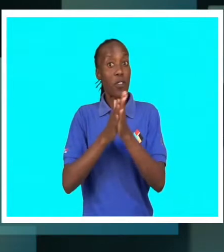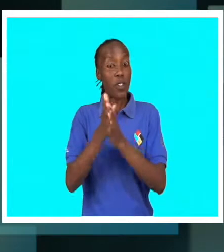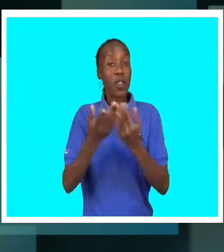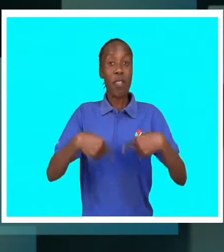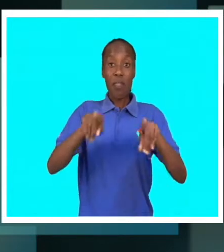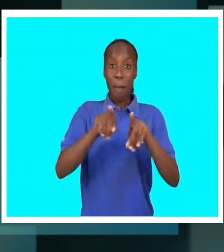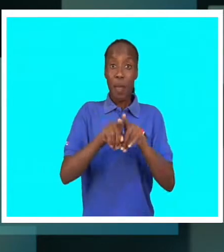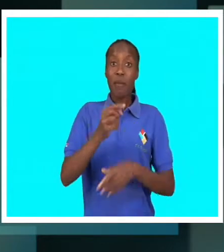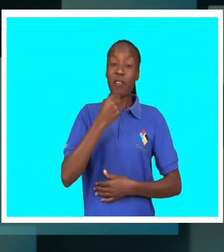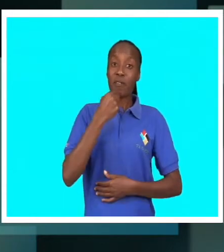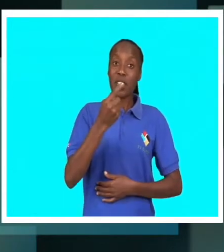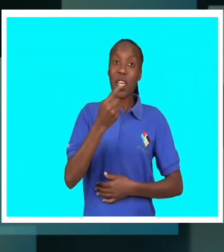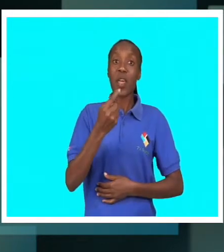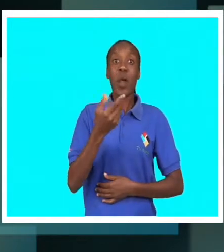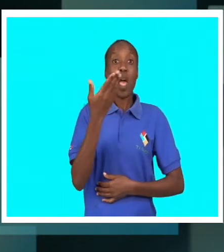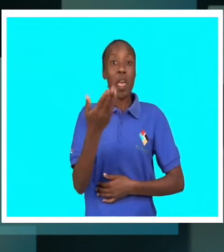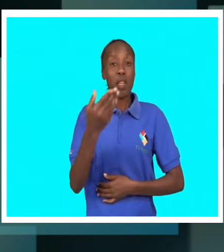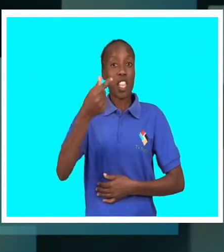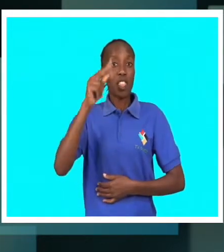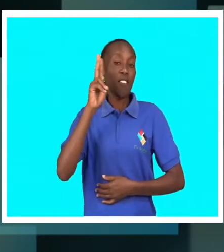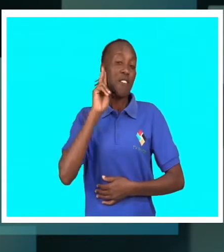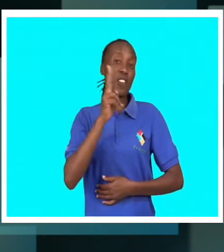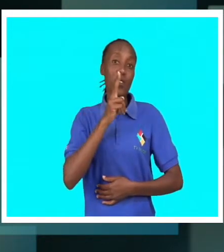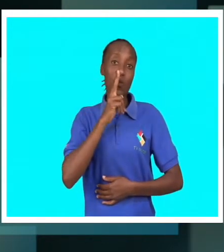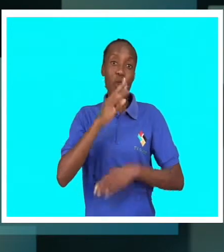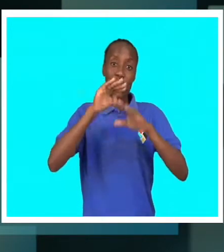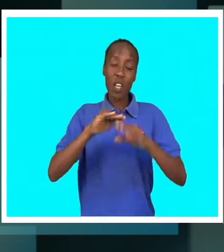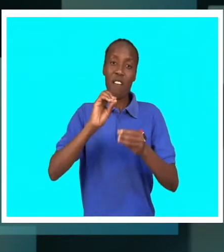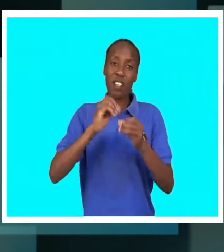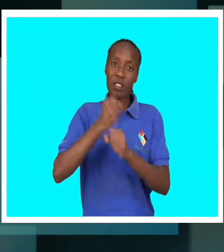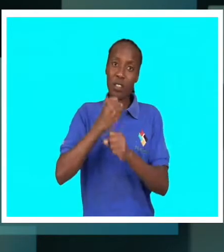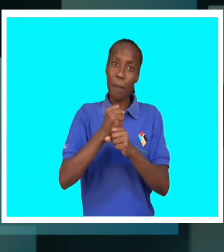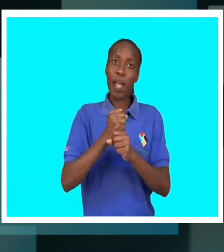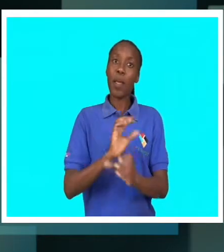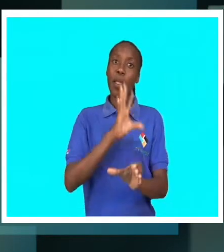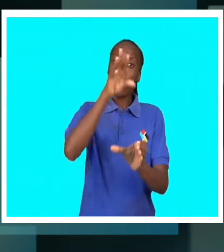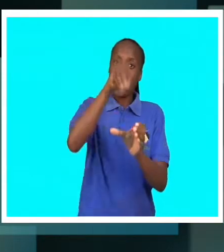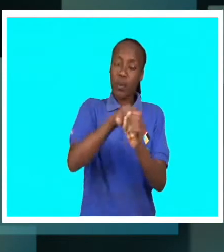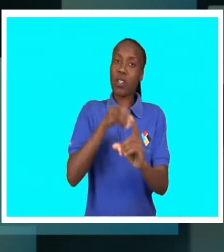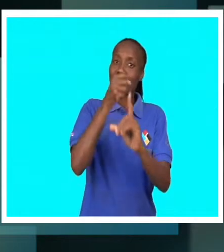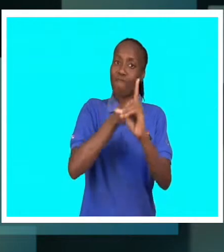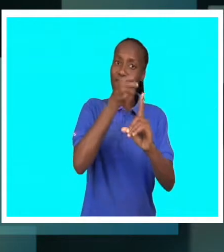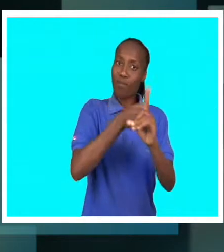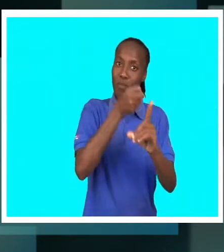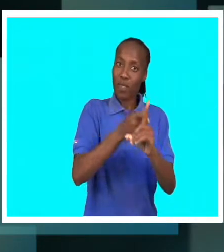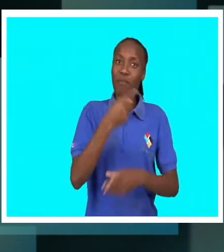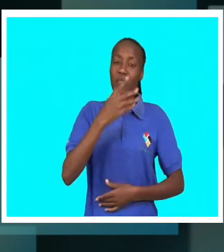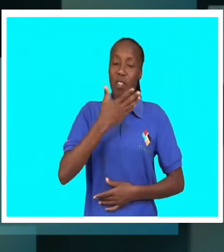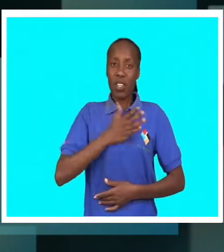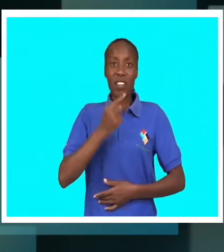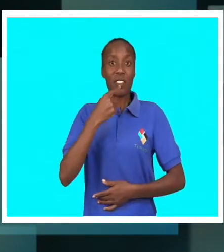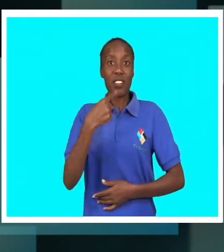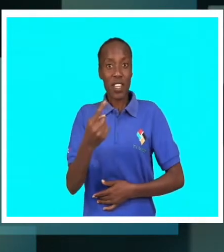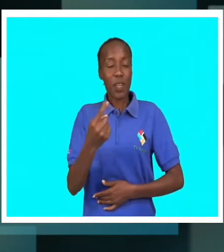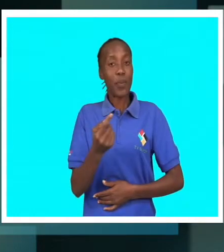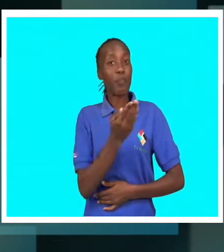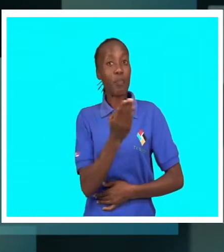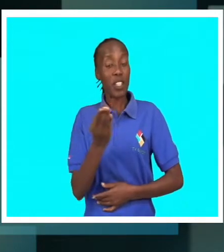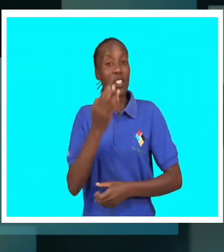para elogiar o trabalho feito pela TV Surdo no âmbito da sua luta pela inclusão. Eu quero os parabenizar muito